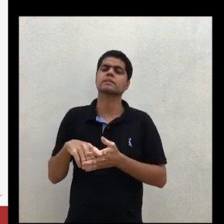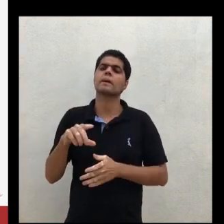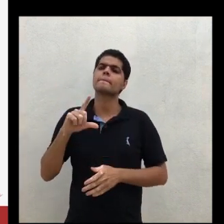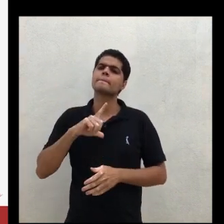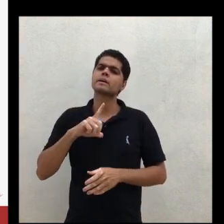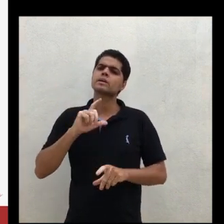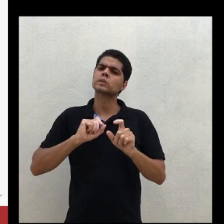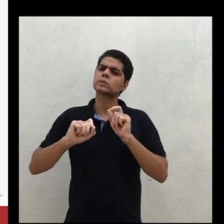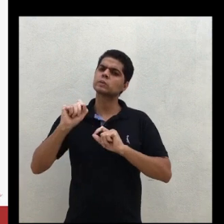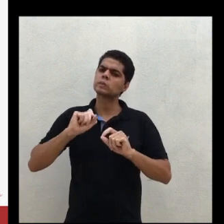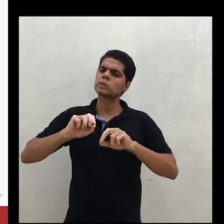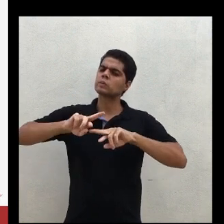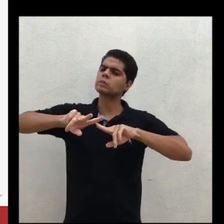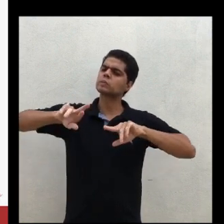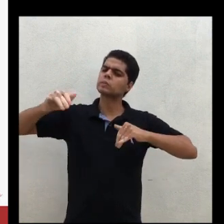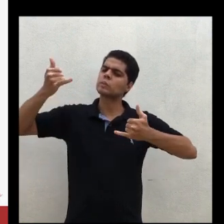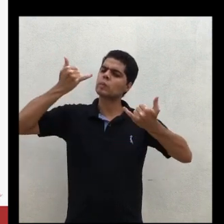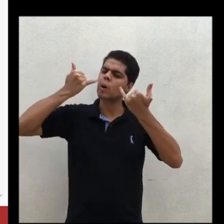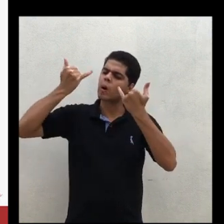de